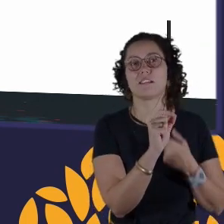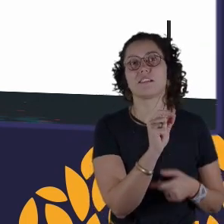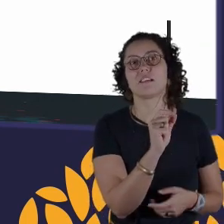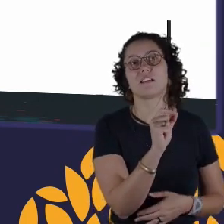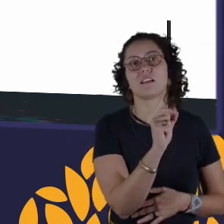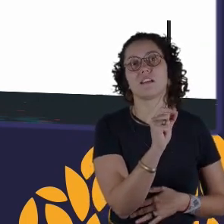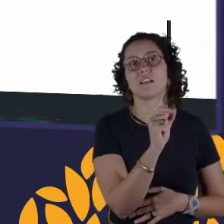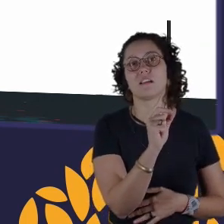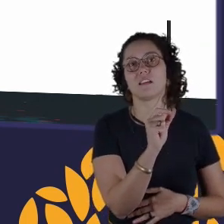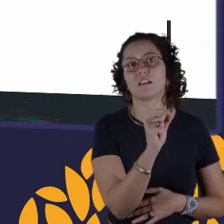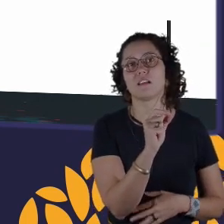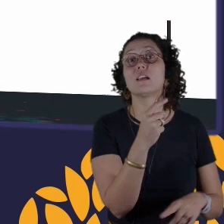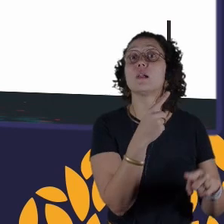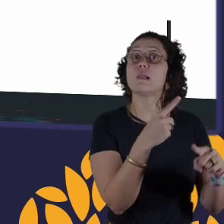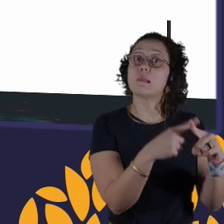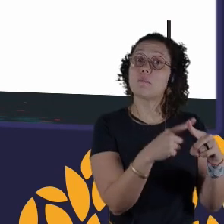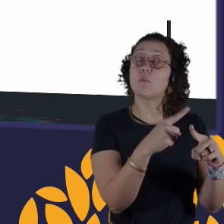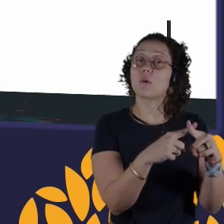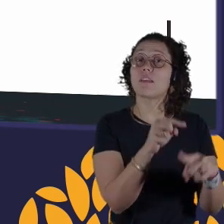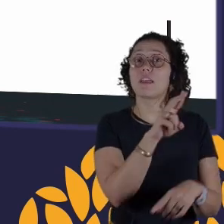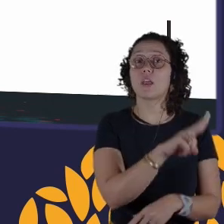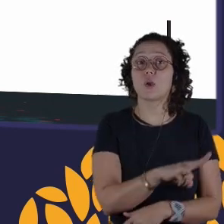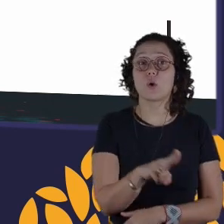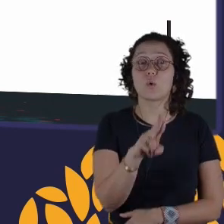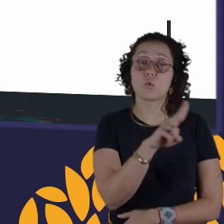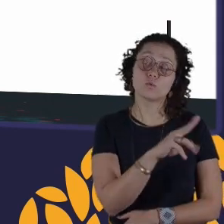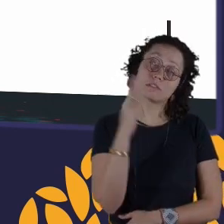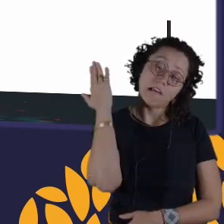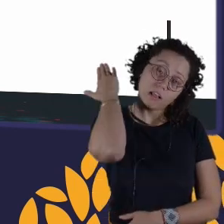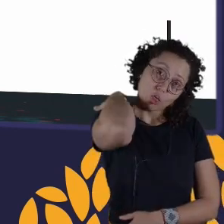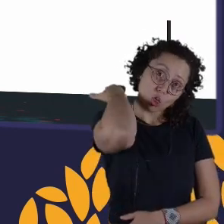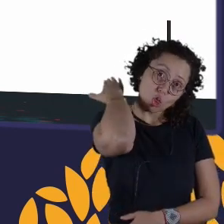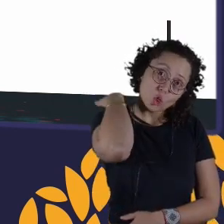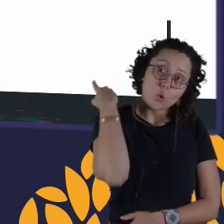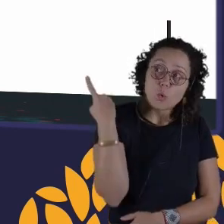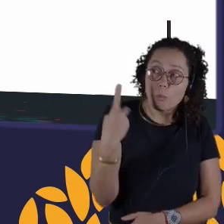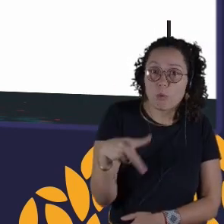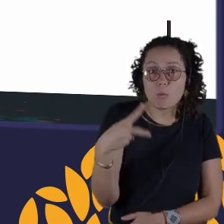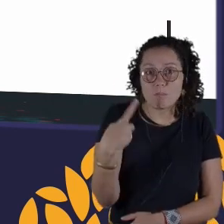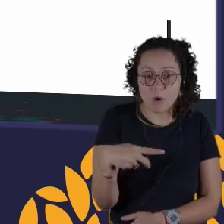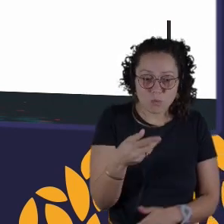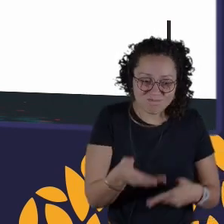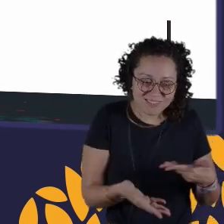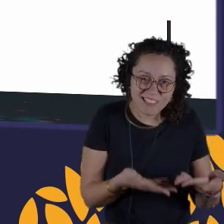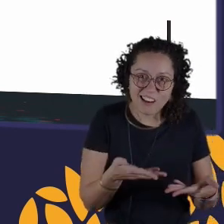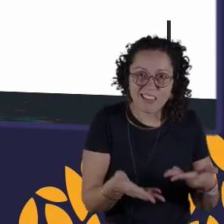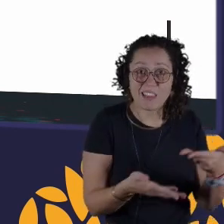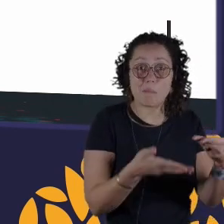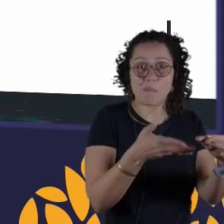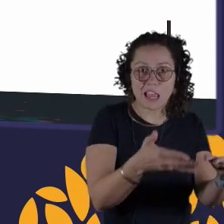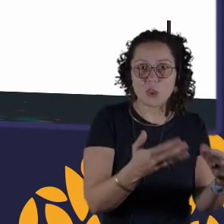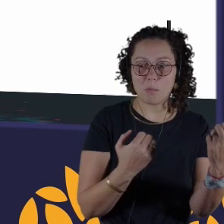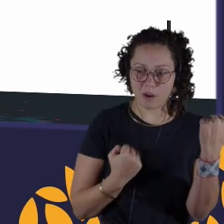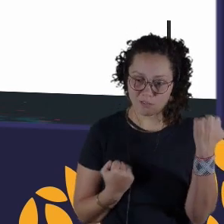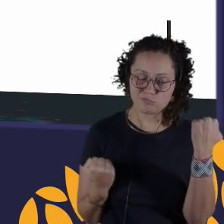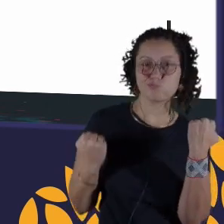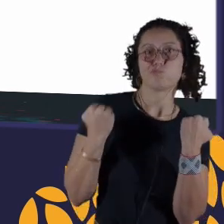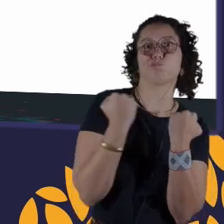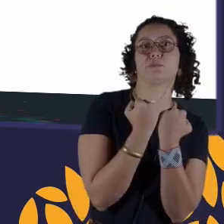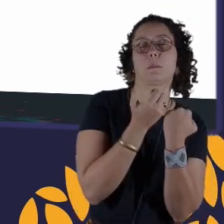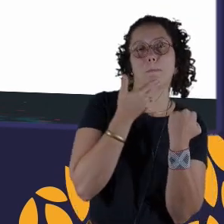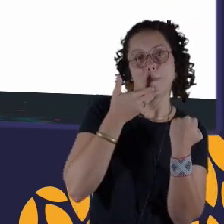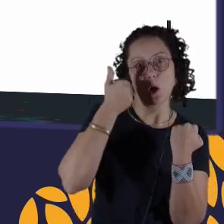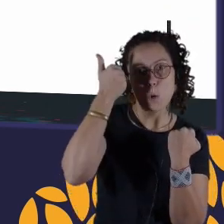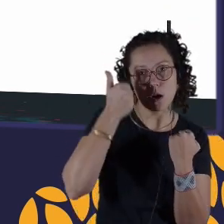que usa imunoterapia para pulmão. Muitos cânceres agora estão respondendo muito bem com